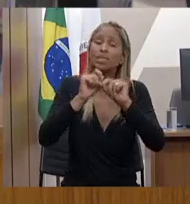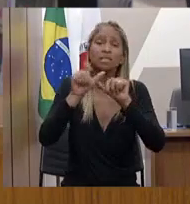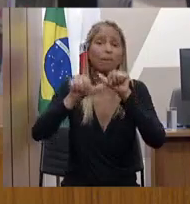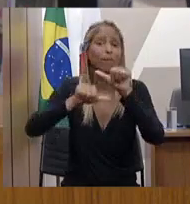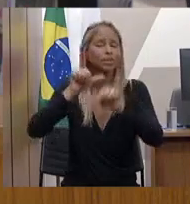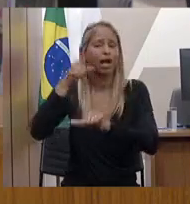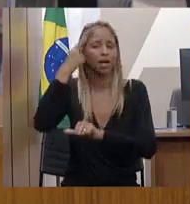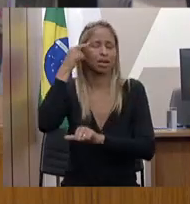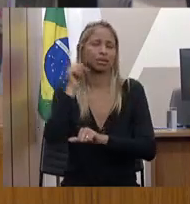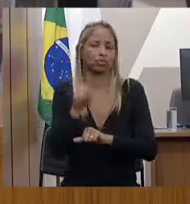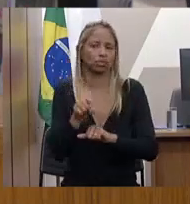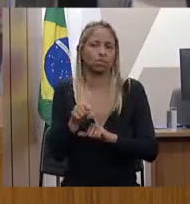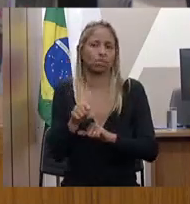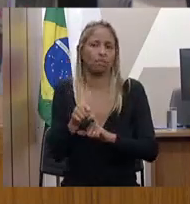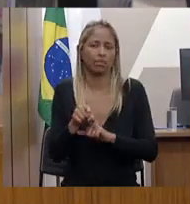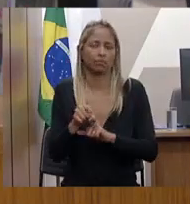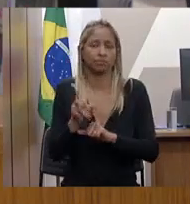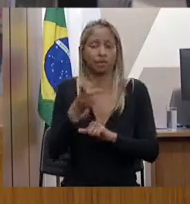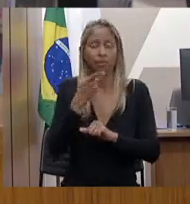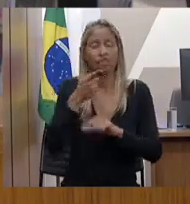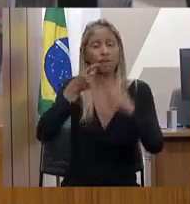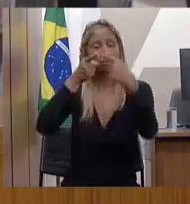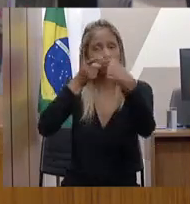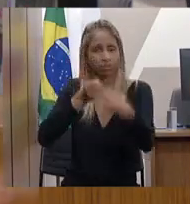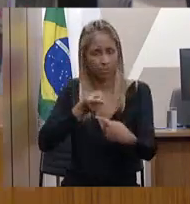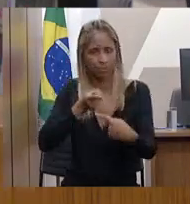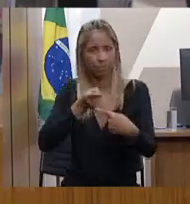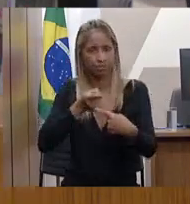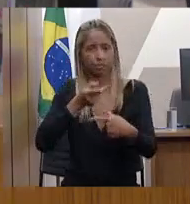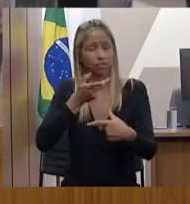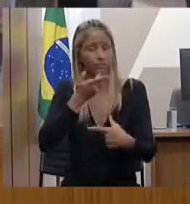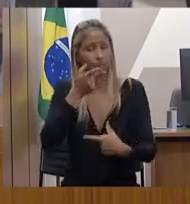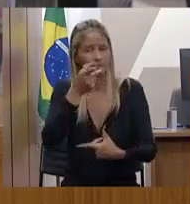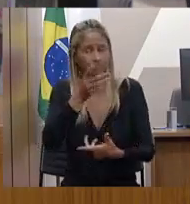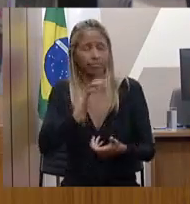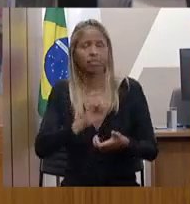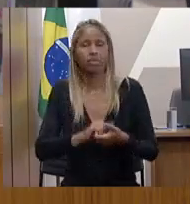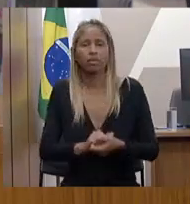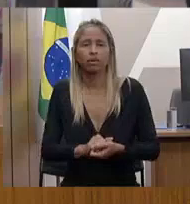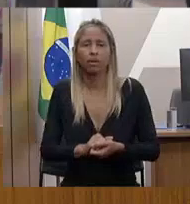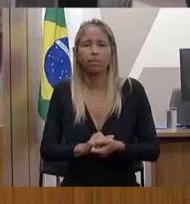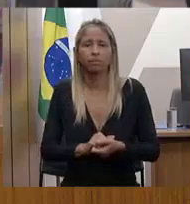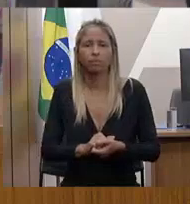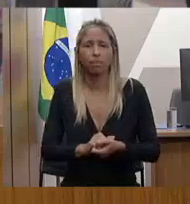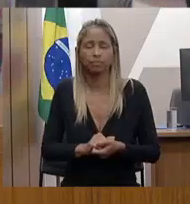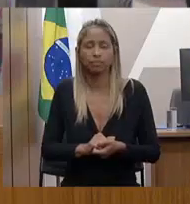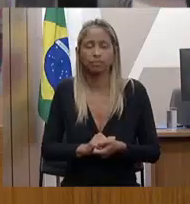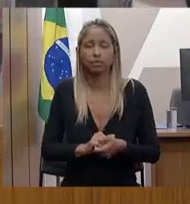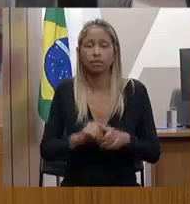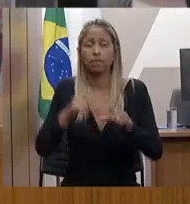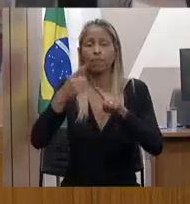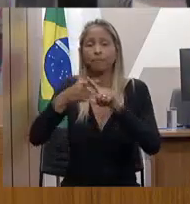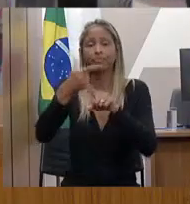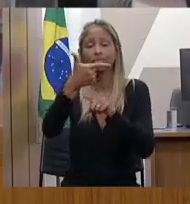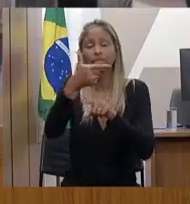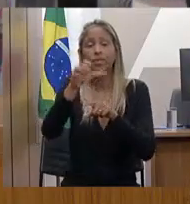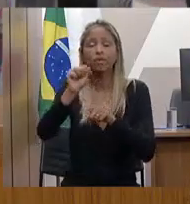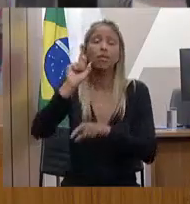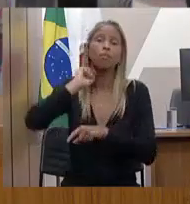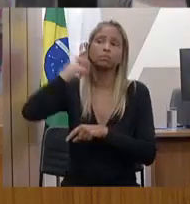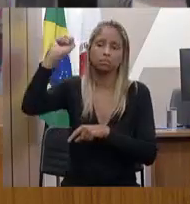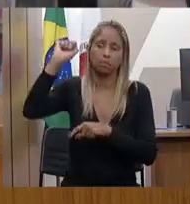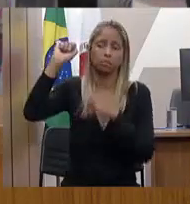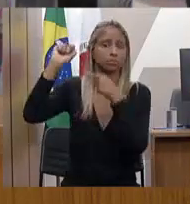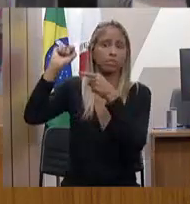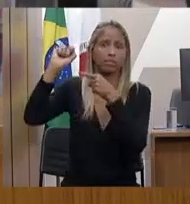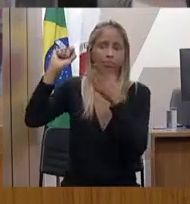repensar nisso e para falar de desafios né já foi falado aqui é algumas coisas porque o 28 de Abril né